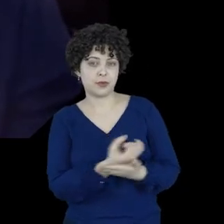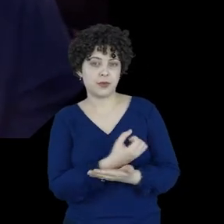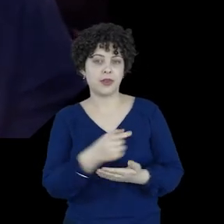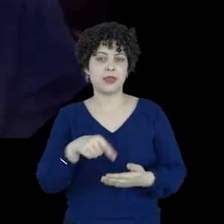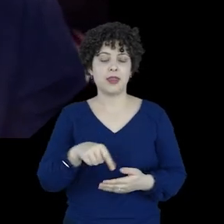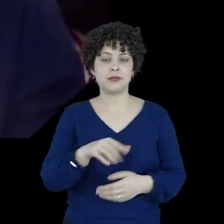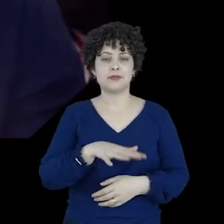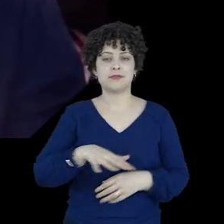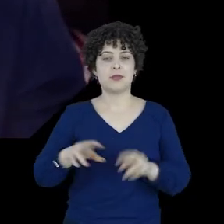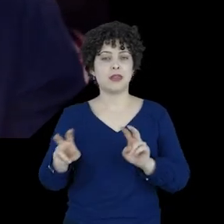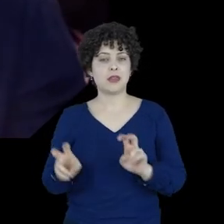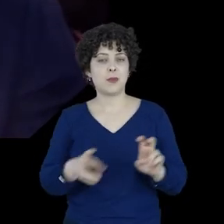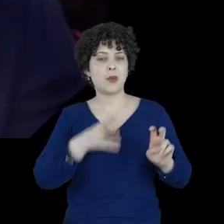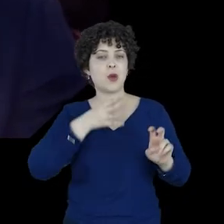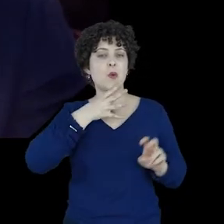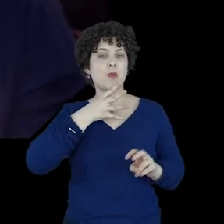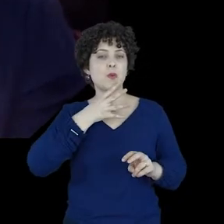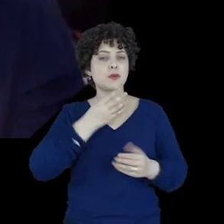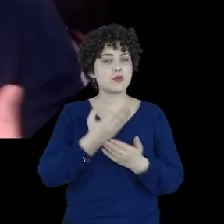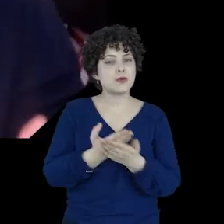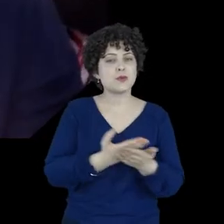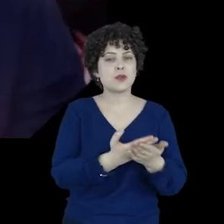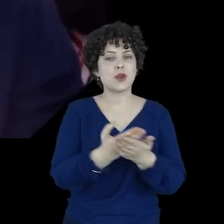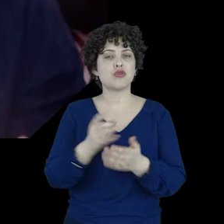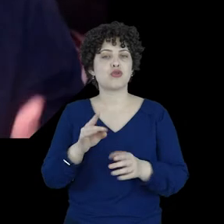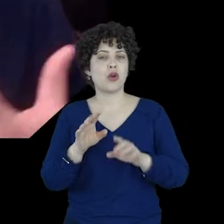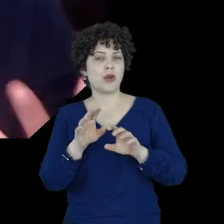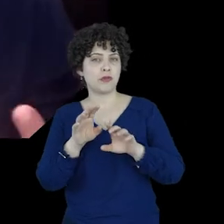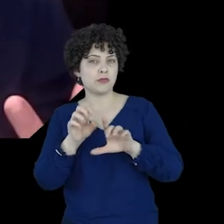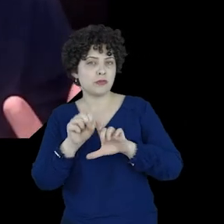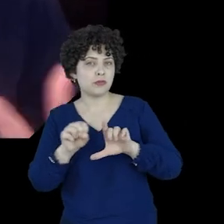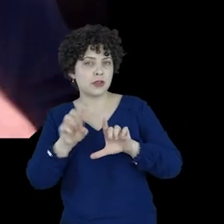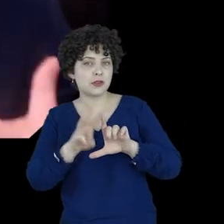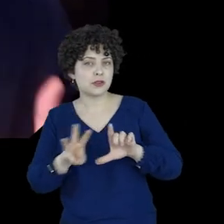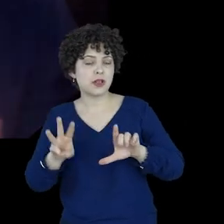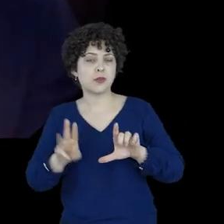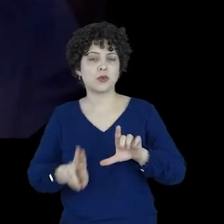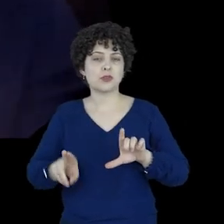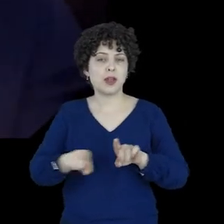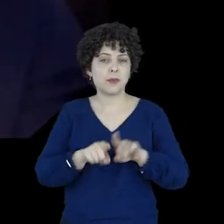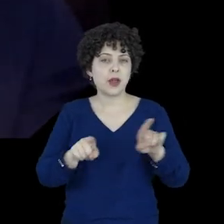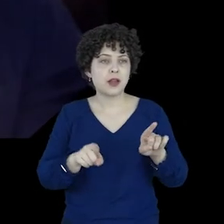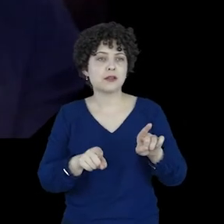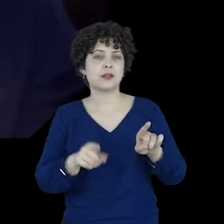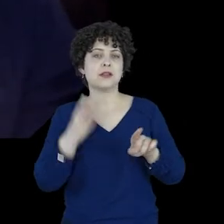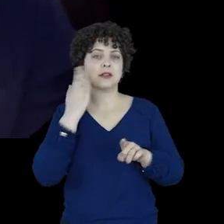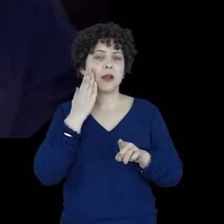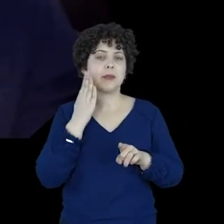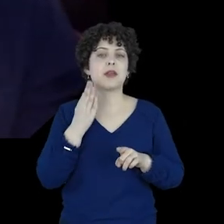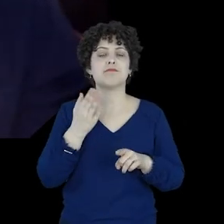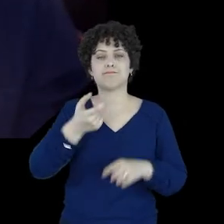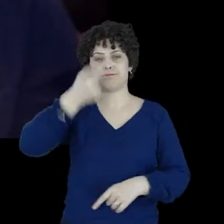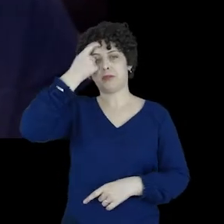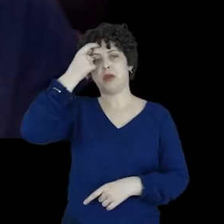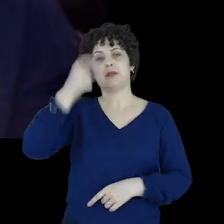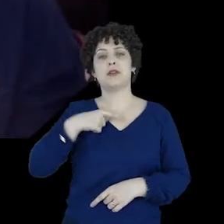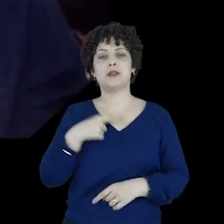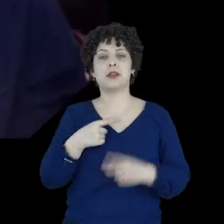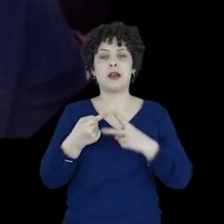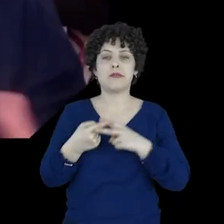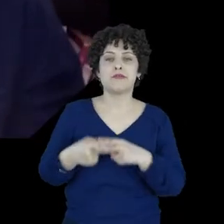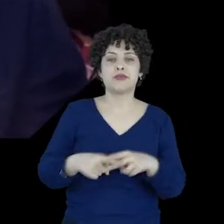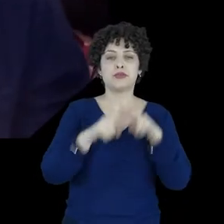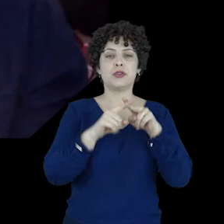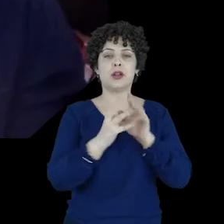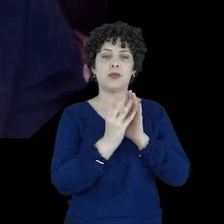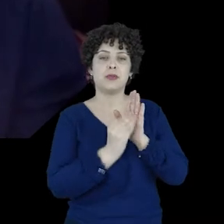nessas questões, não somente para poder usar esses sistemas, mas para poder tratá-los de forma crítica. Fala de uma reformulação